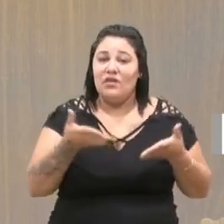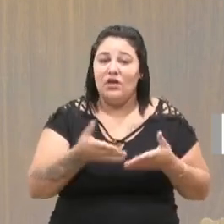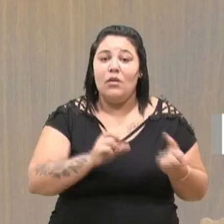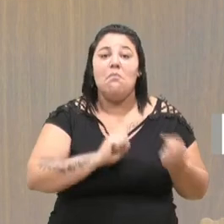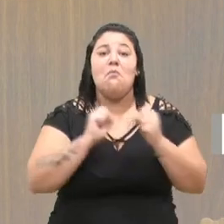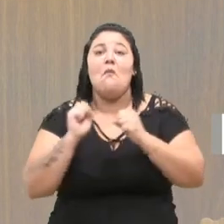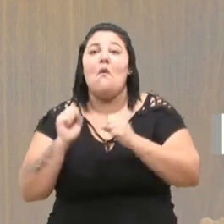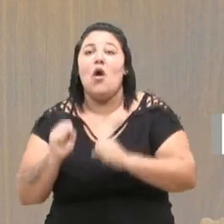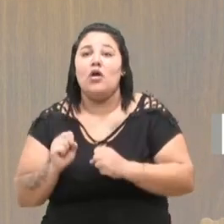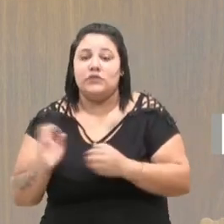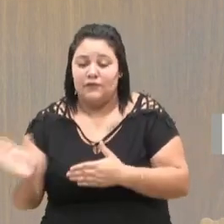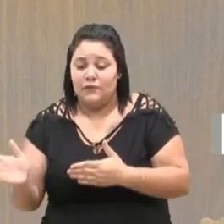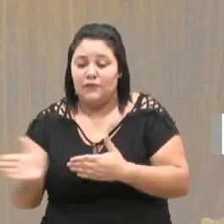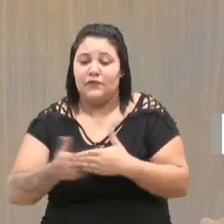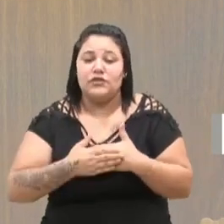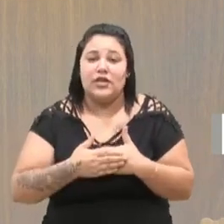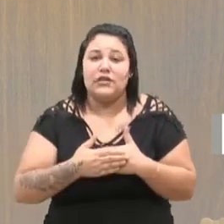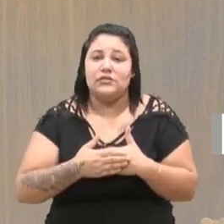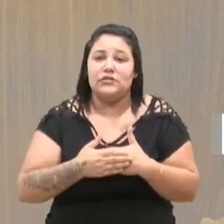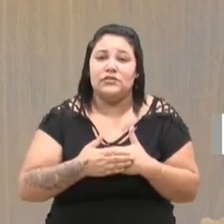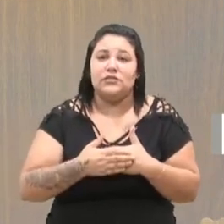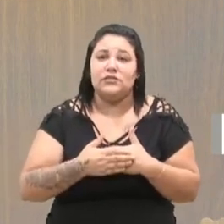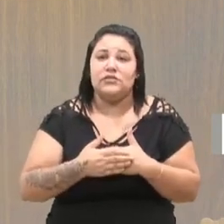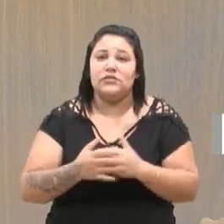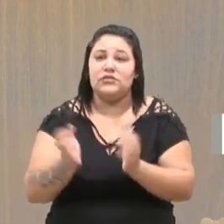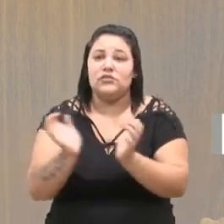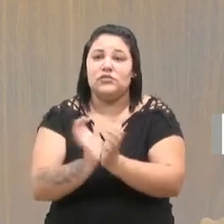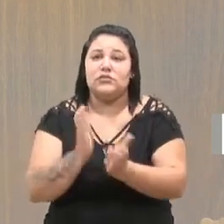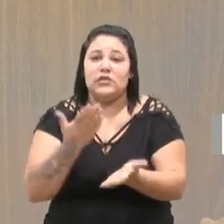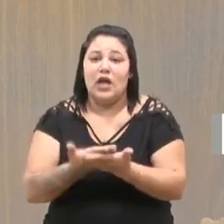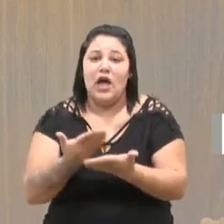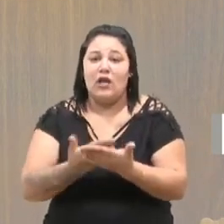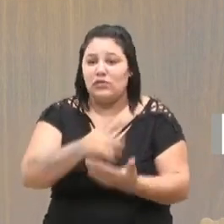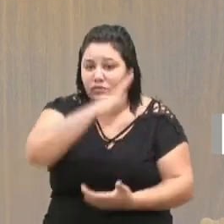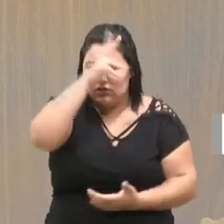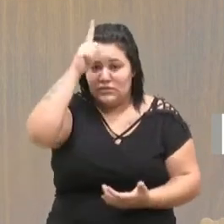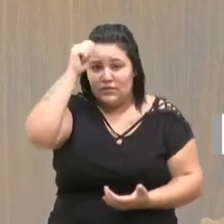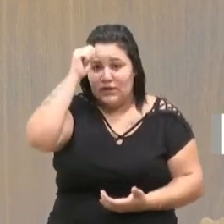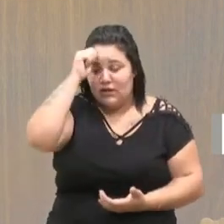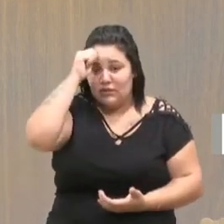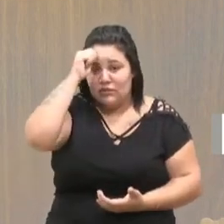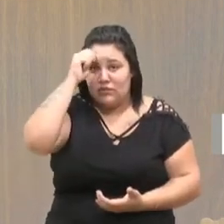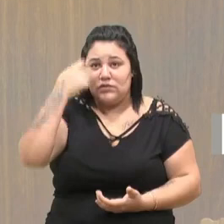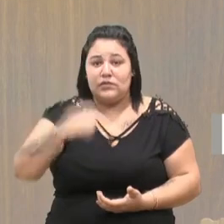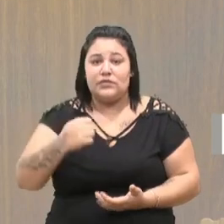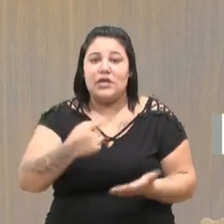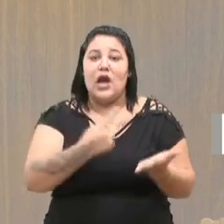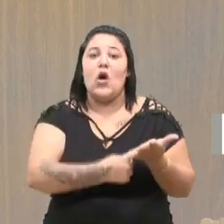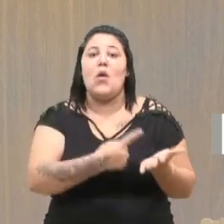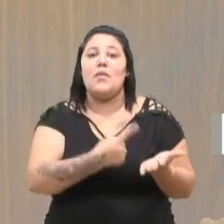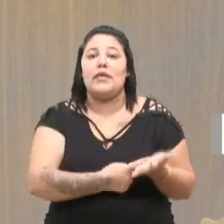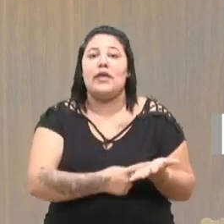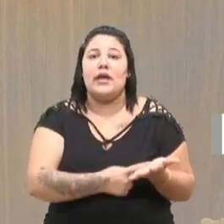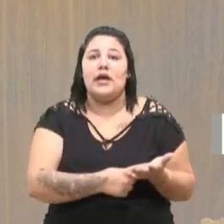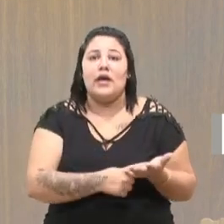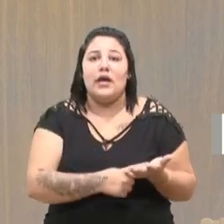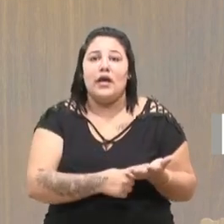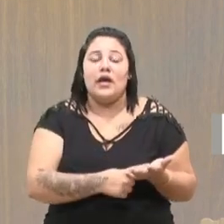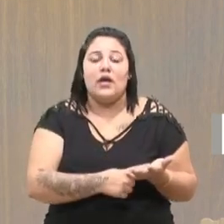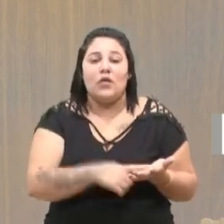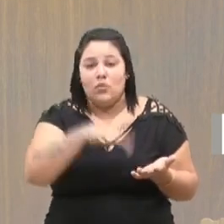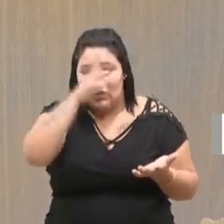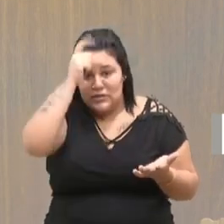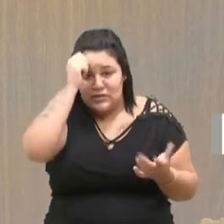pode ser fechada turmas municipais sem ser combinado com os